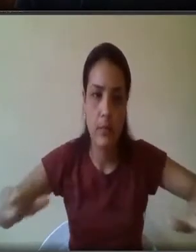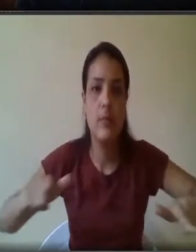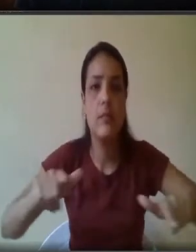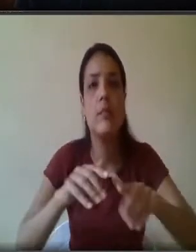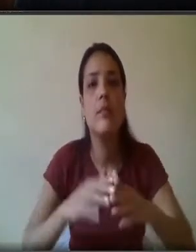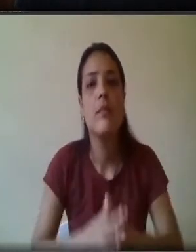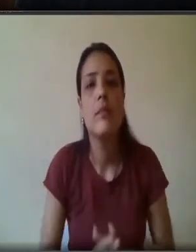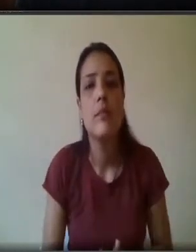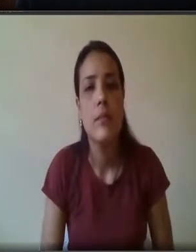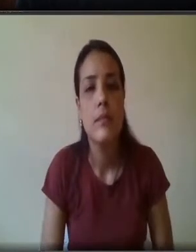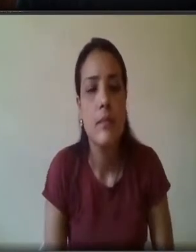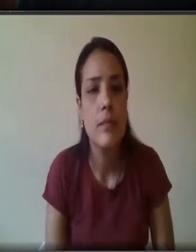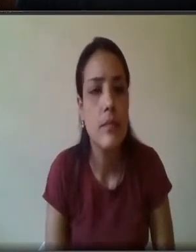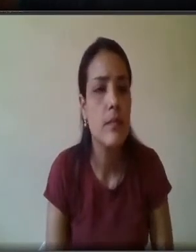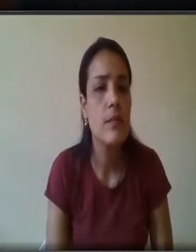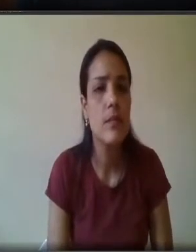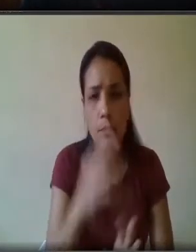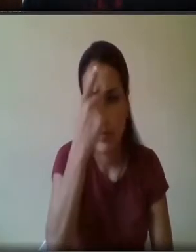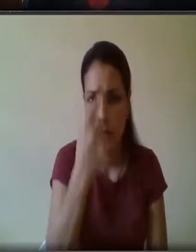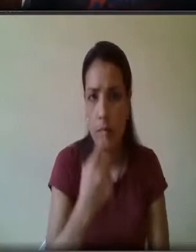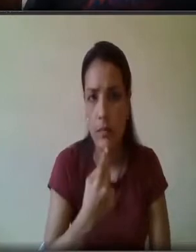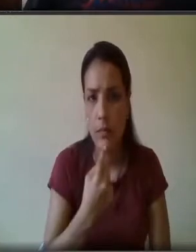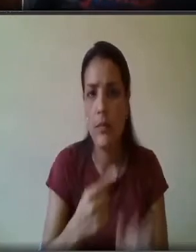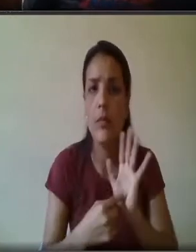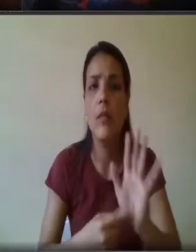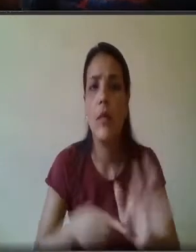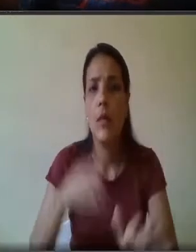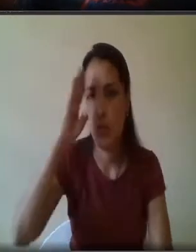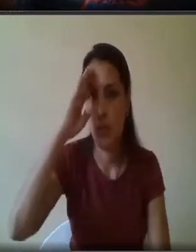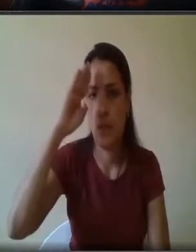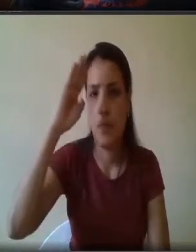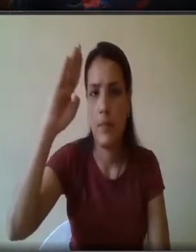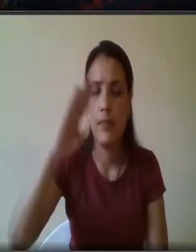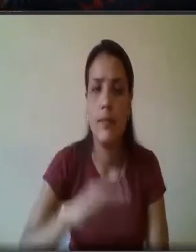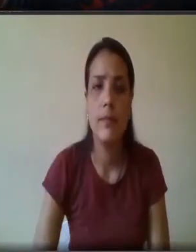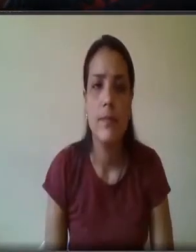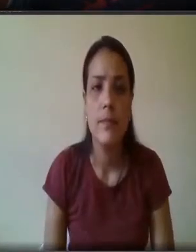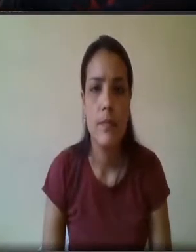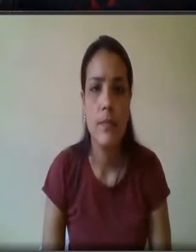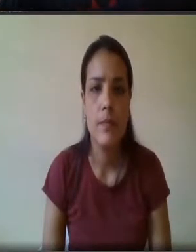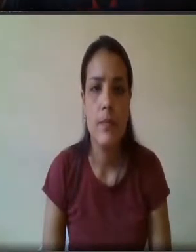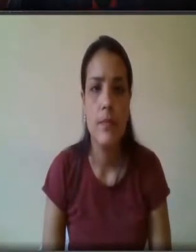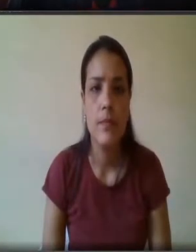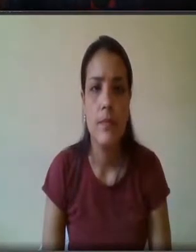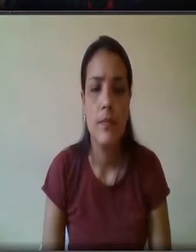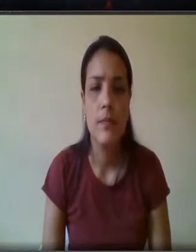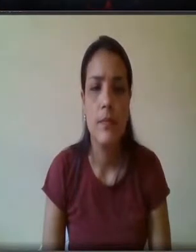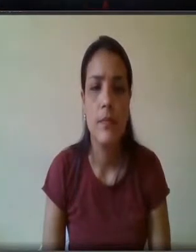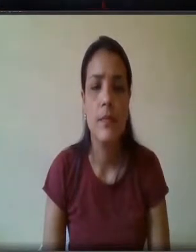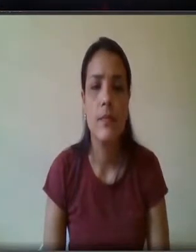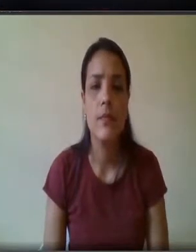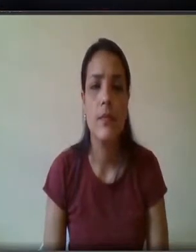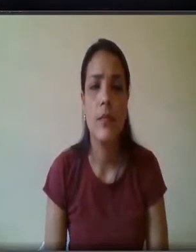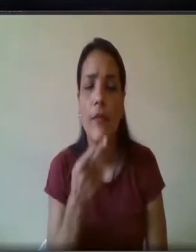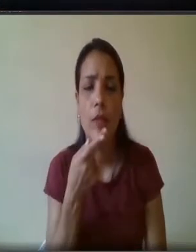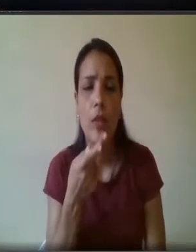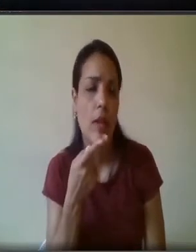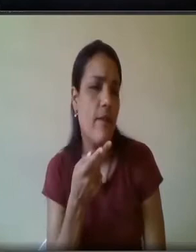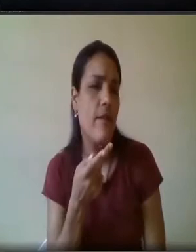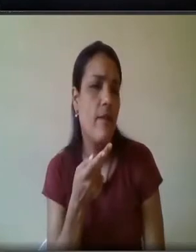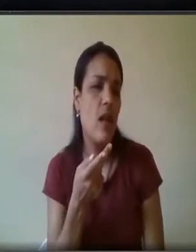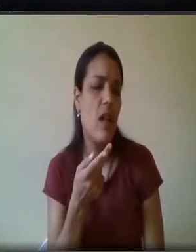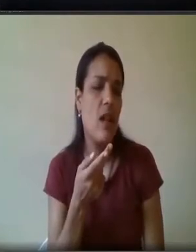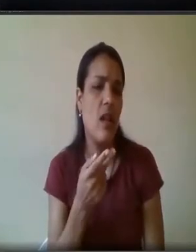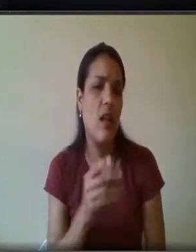Aqui os principais, e aqui, vamos começar a falar de planalto. Quando você fala para mim assim,